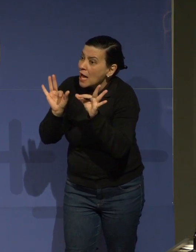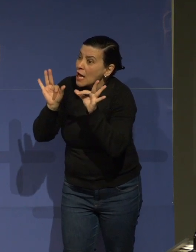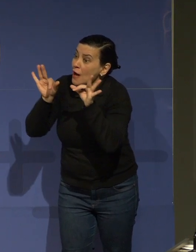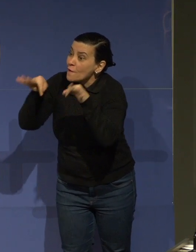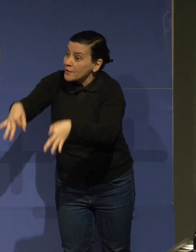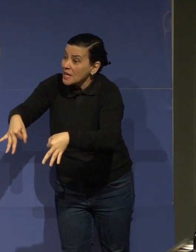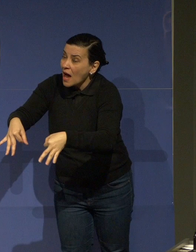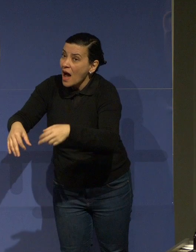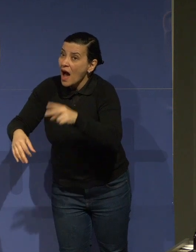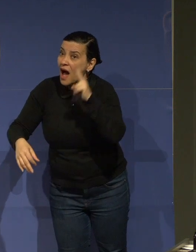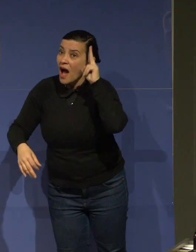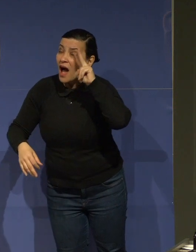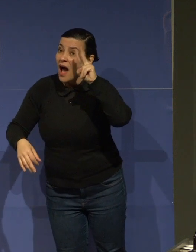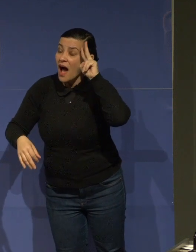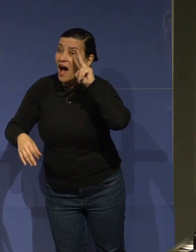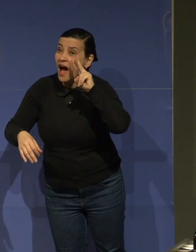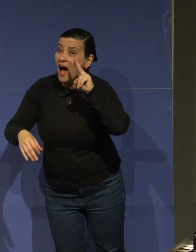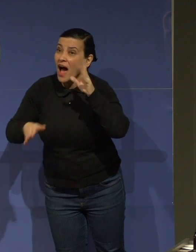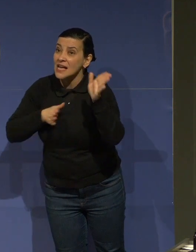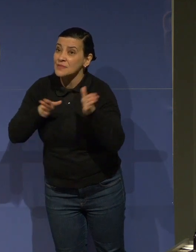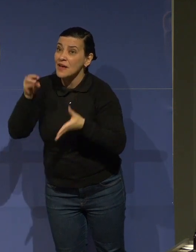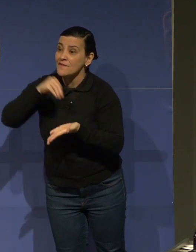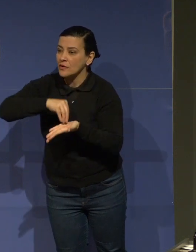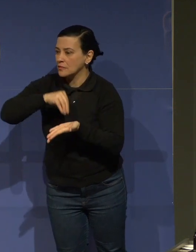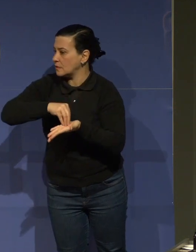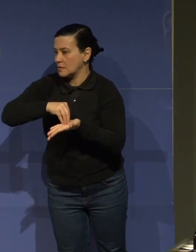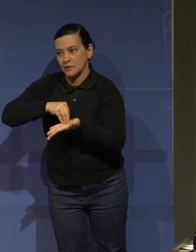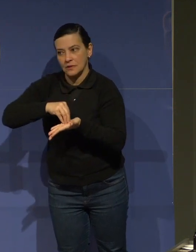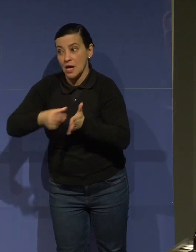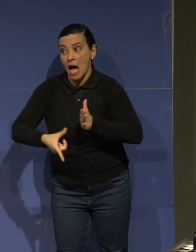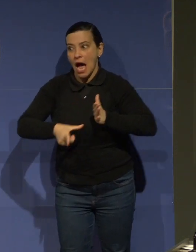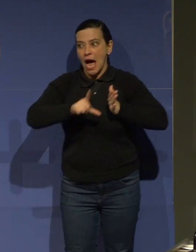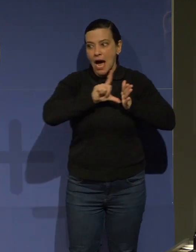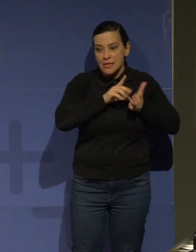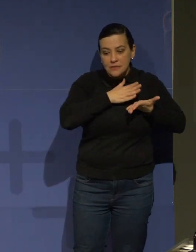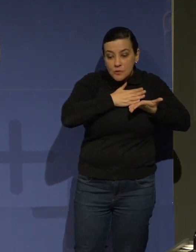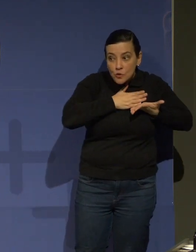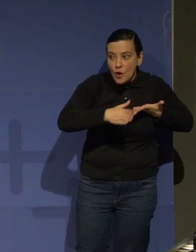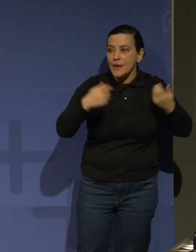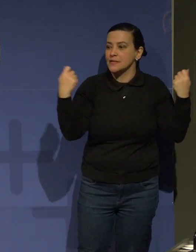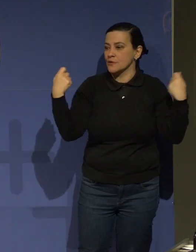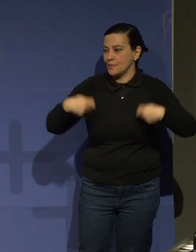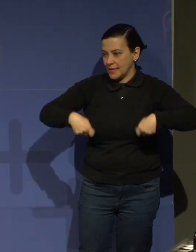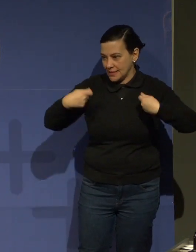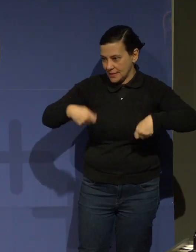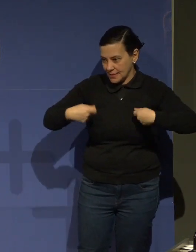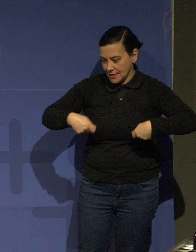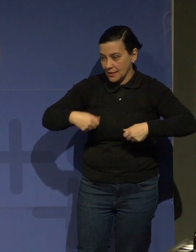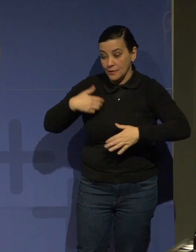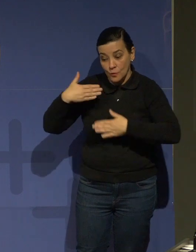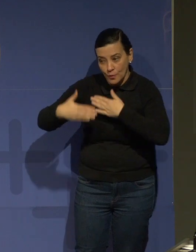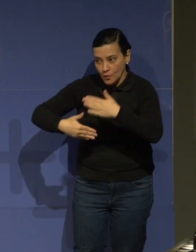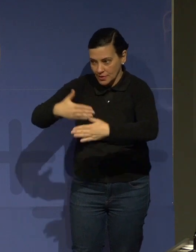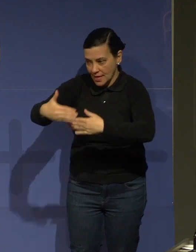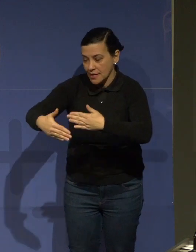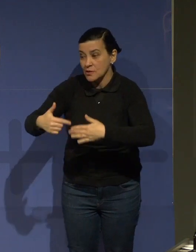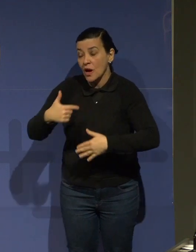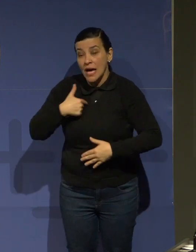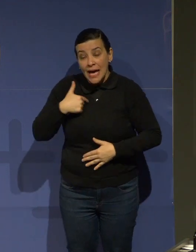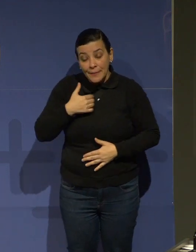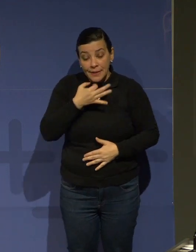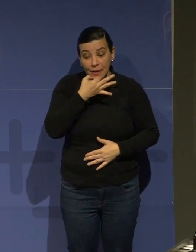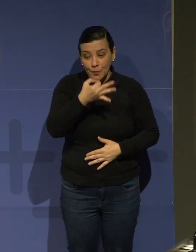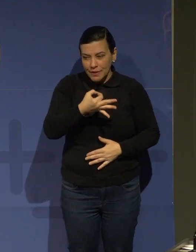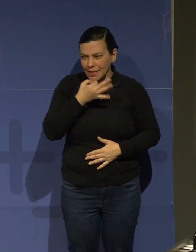barreira, como é que a gente tem certeza que a acessibilidade continua uma vez que a gente está com esse processo rolando? Eu acho que a nossa